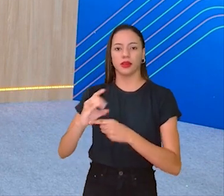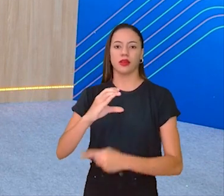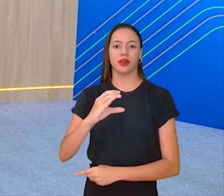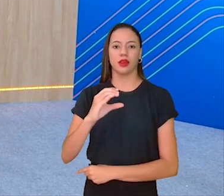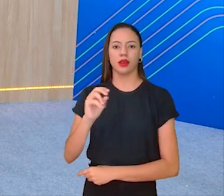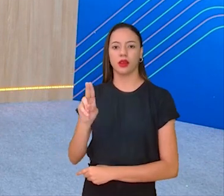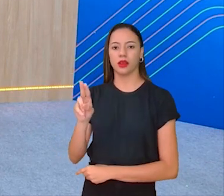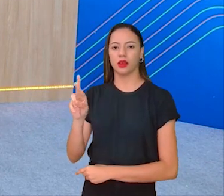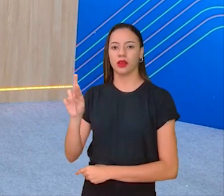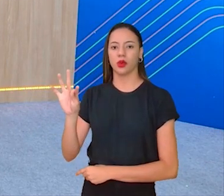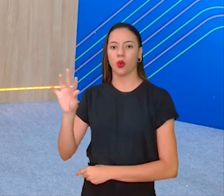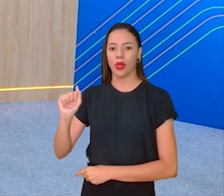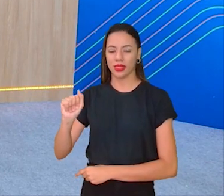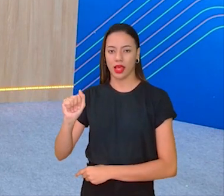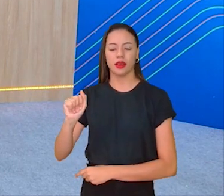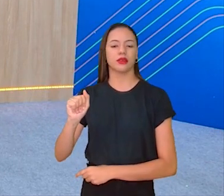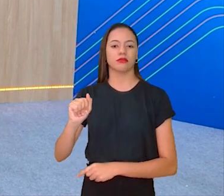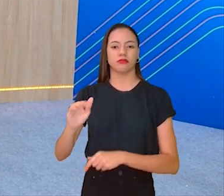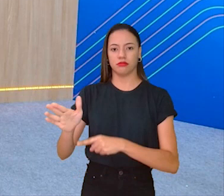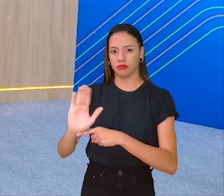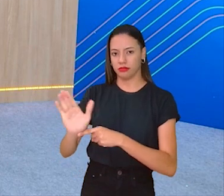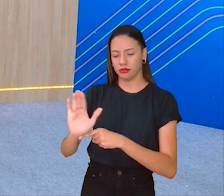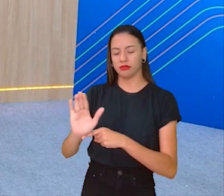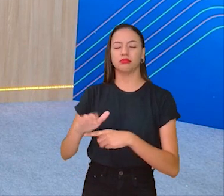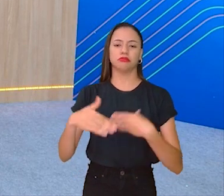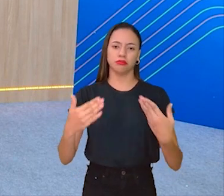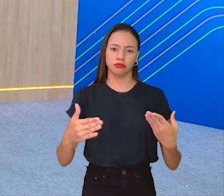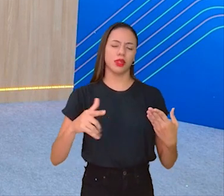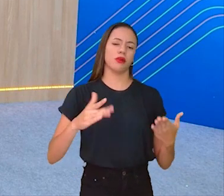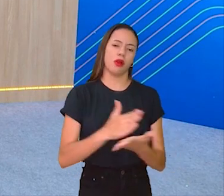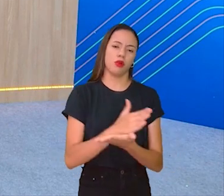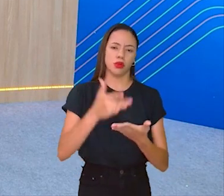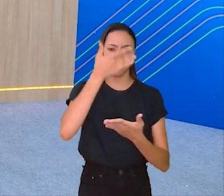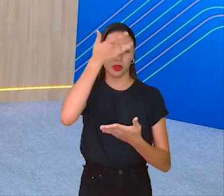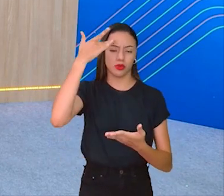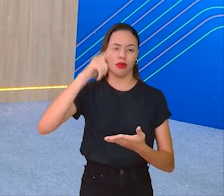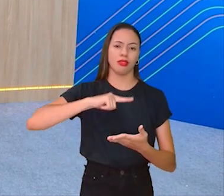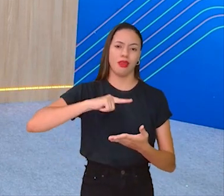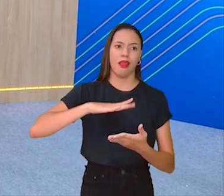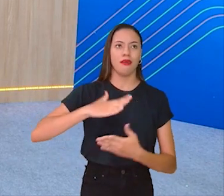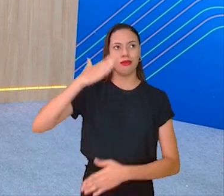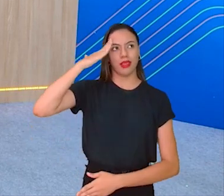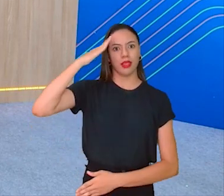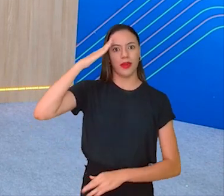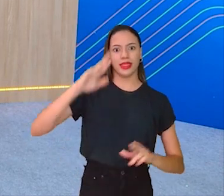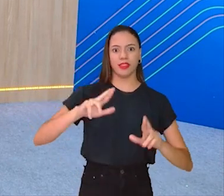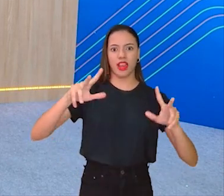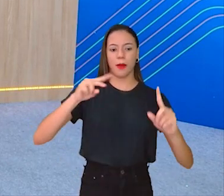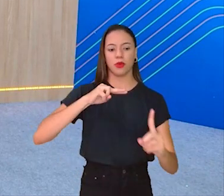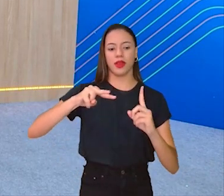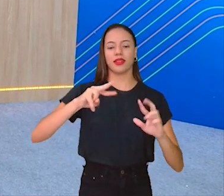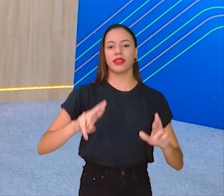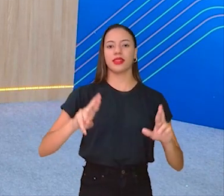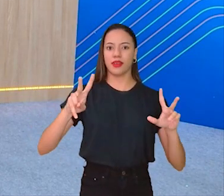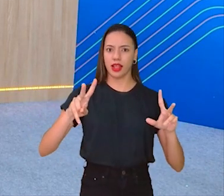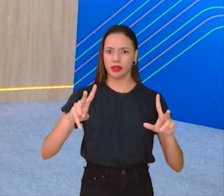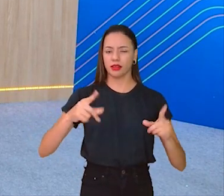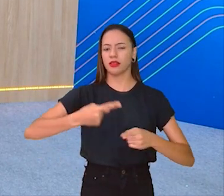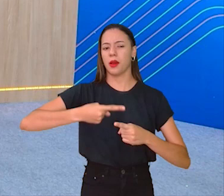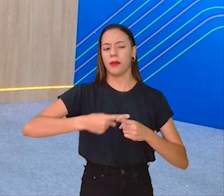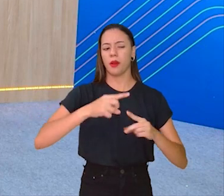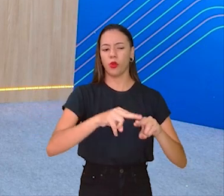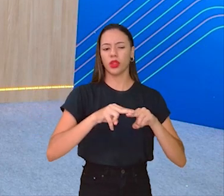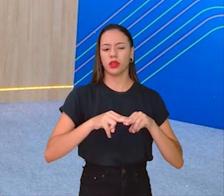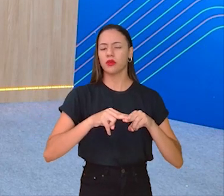que vocês têm a respeito dele, né? Porque cada pessoa pode ter uma interpretação, cada pessoa pode trazer o seu olhar, inclusive o porquê